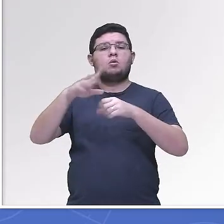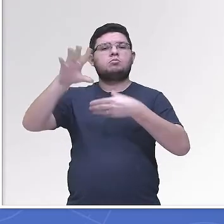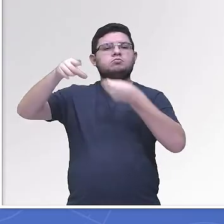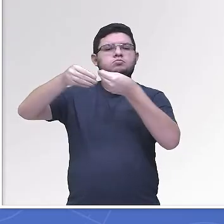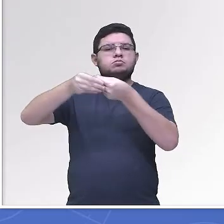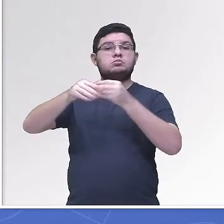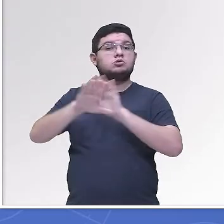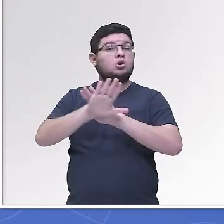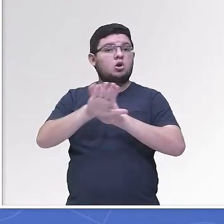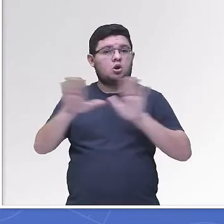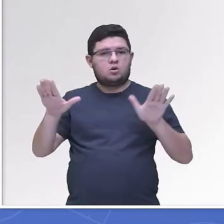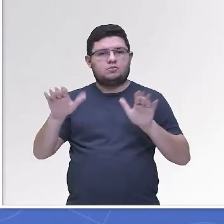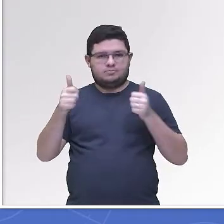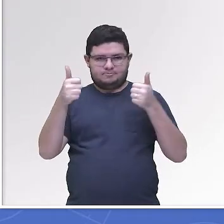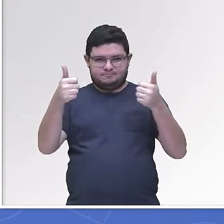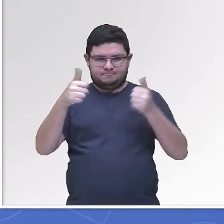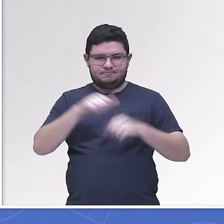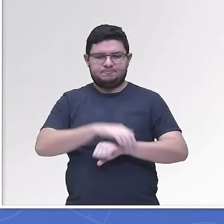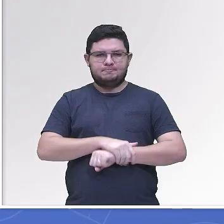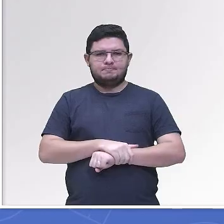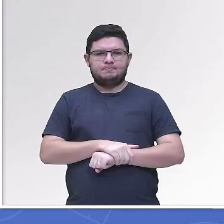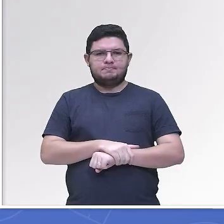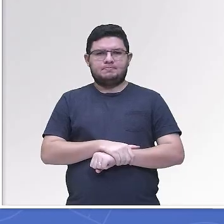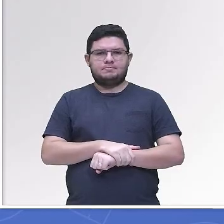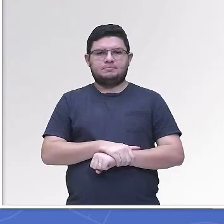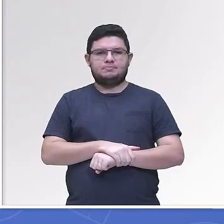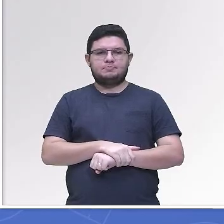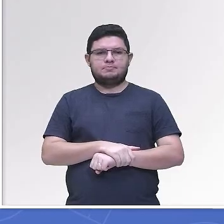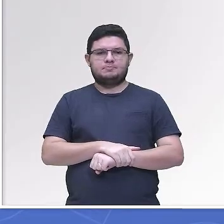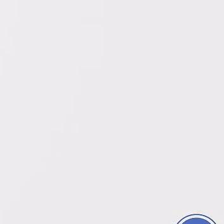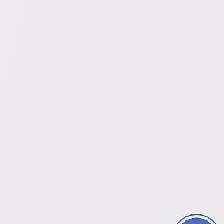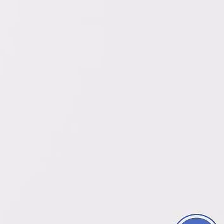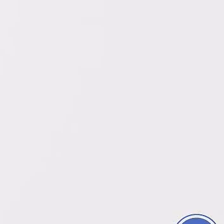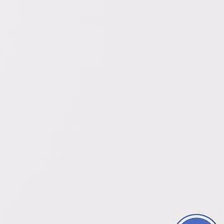substâncias compostas, ok? E a gente volta.